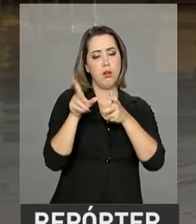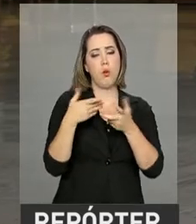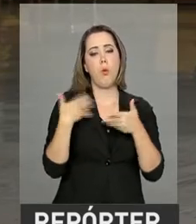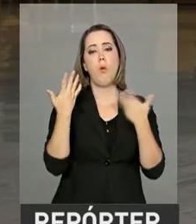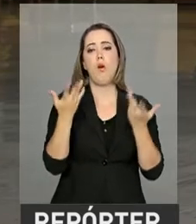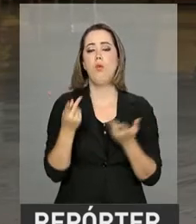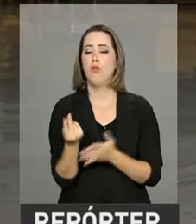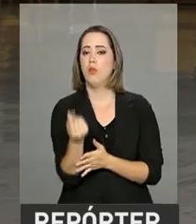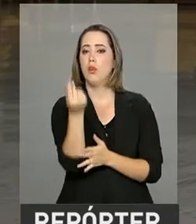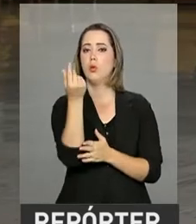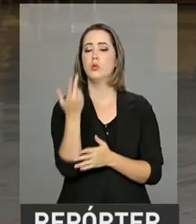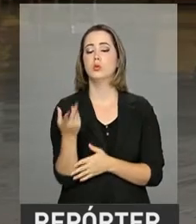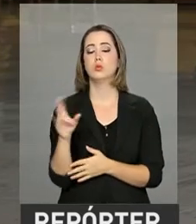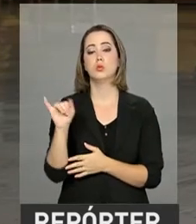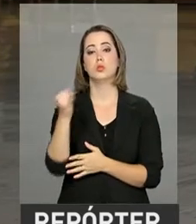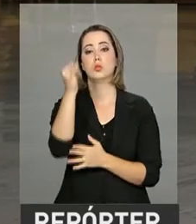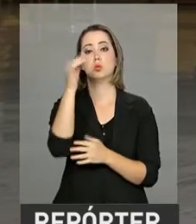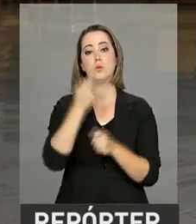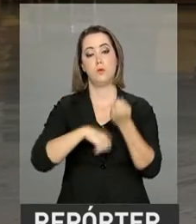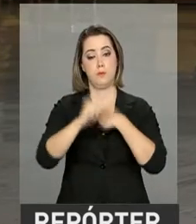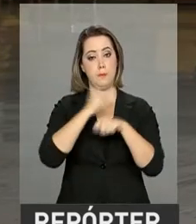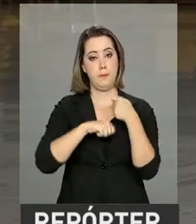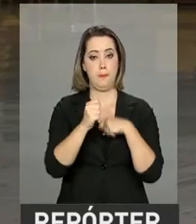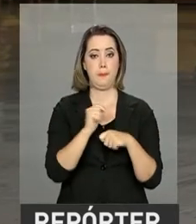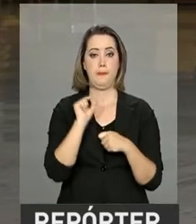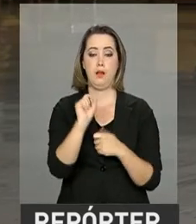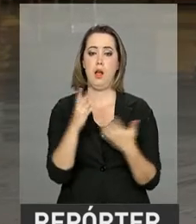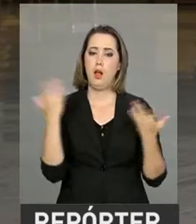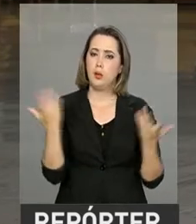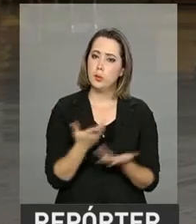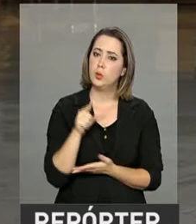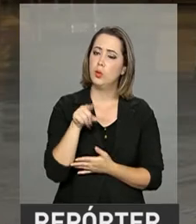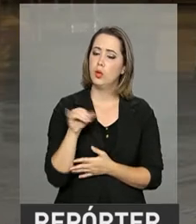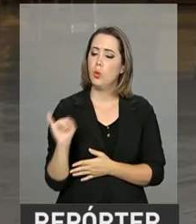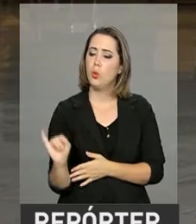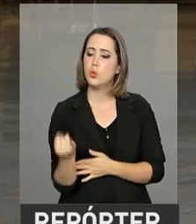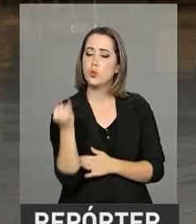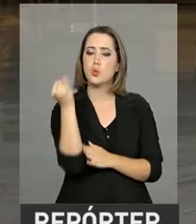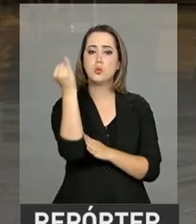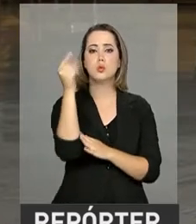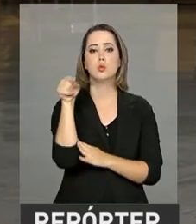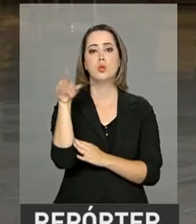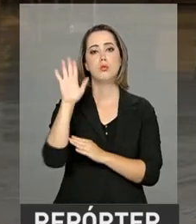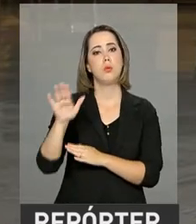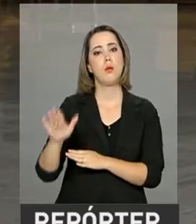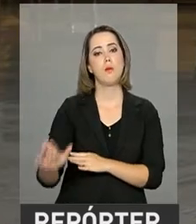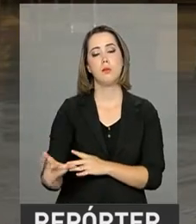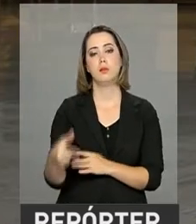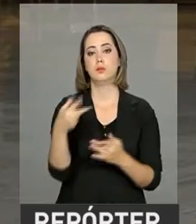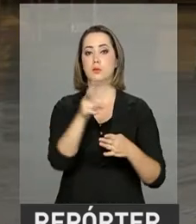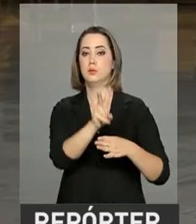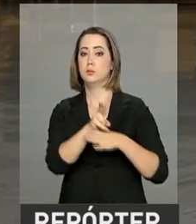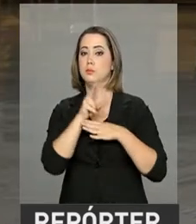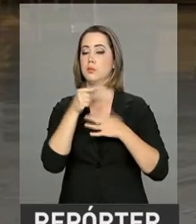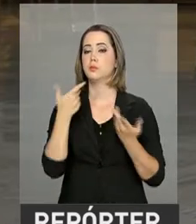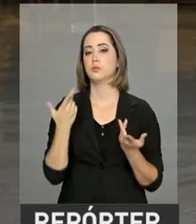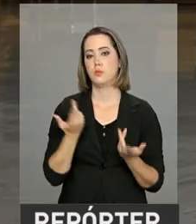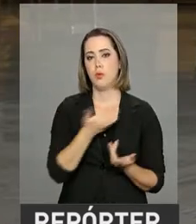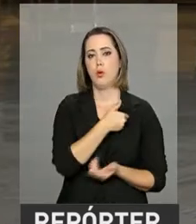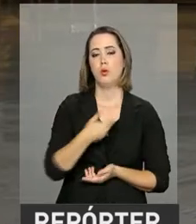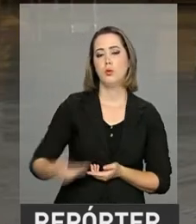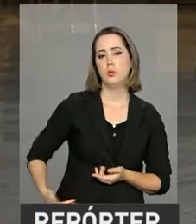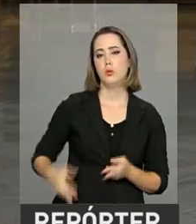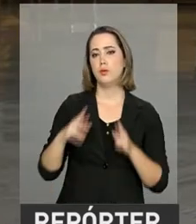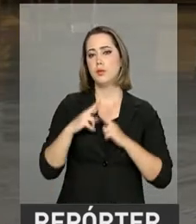os juros cobrados na economia. Com esses juros mais baratos na modalidade do crédito consignado, o governo